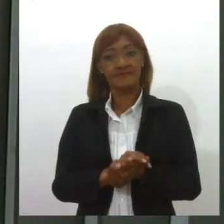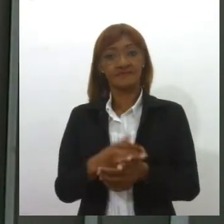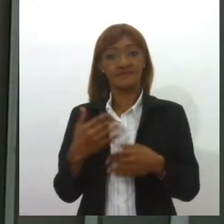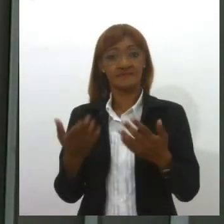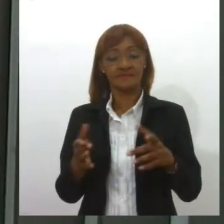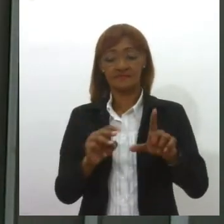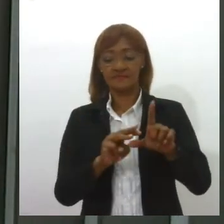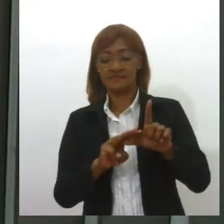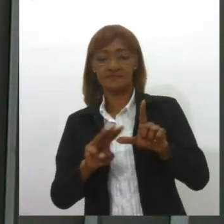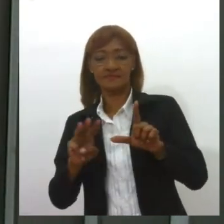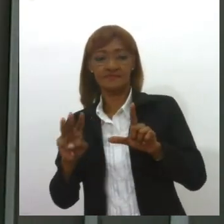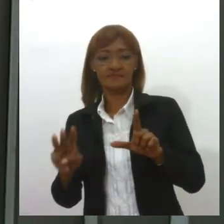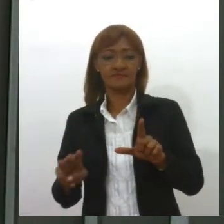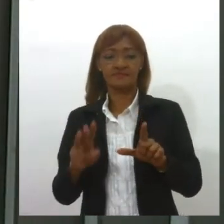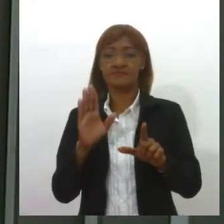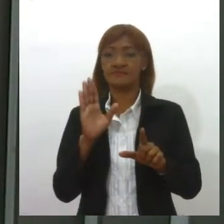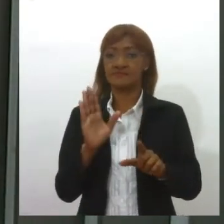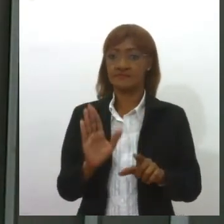site,